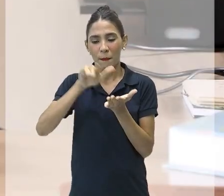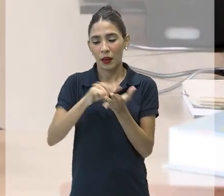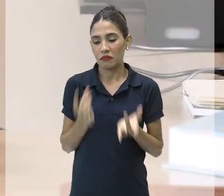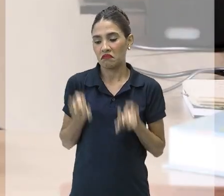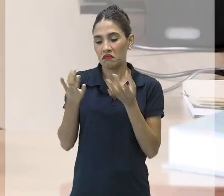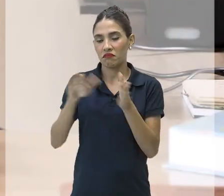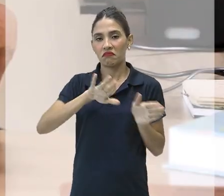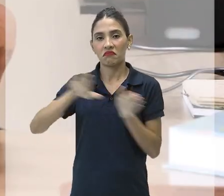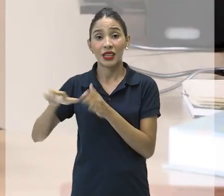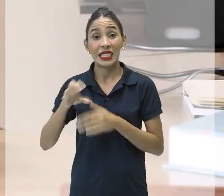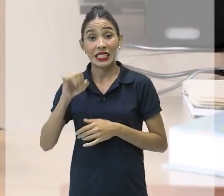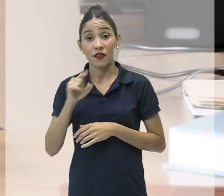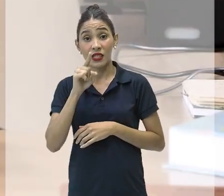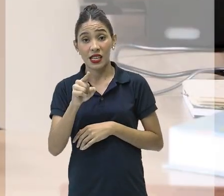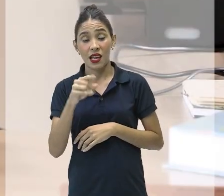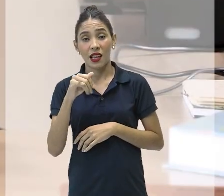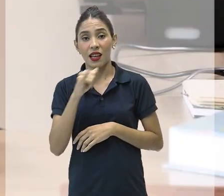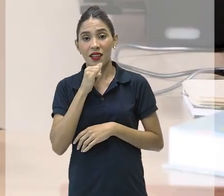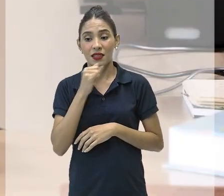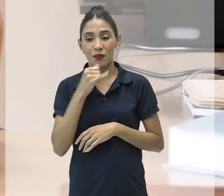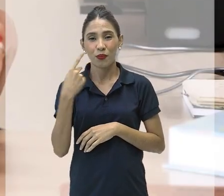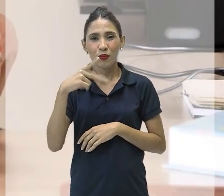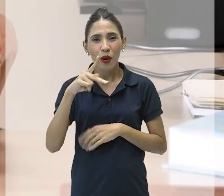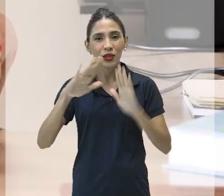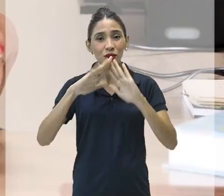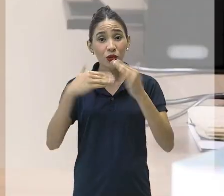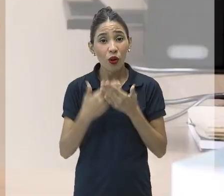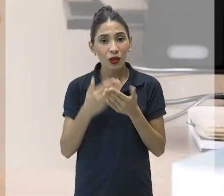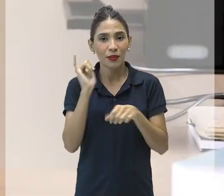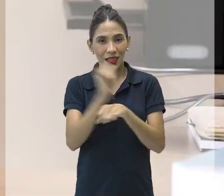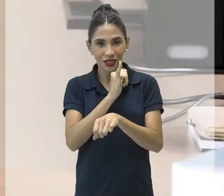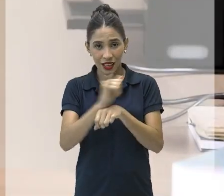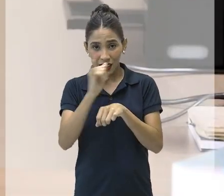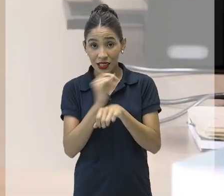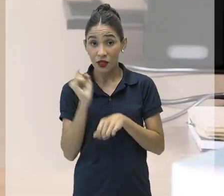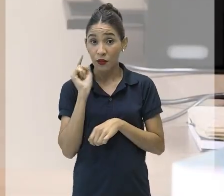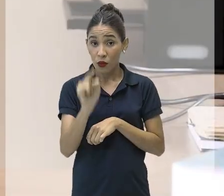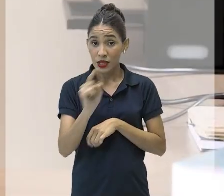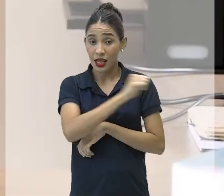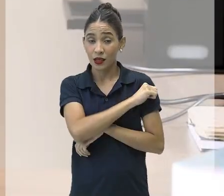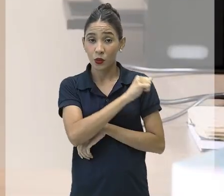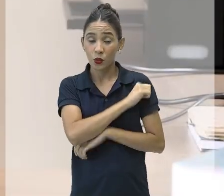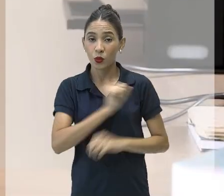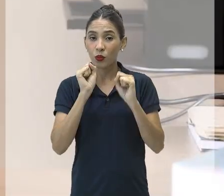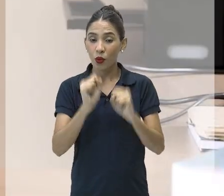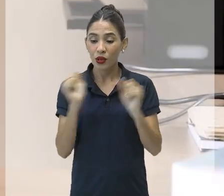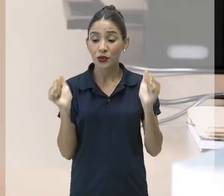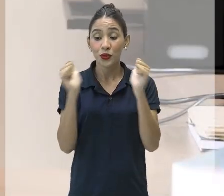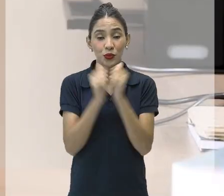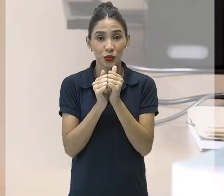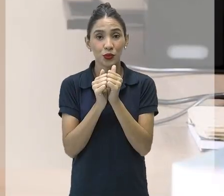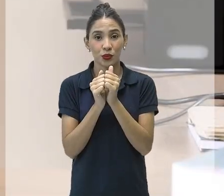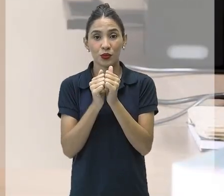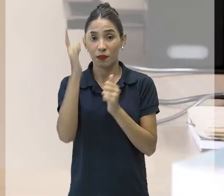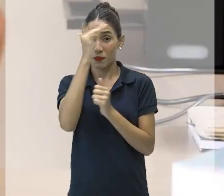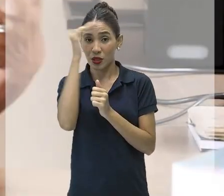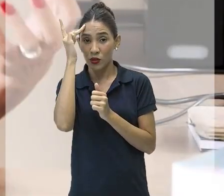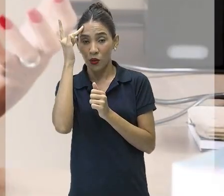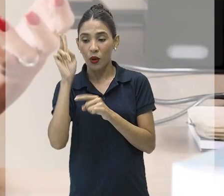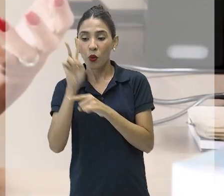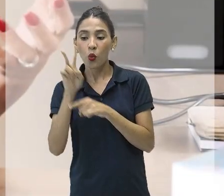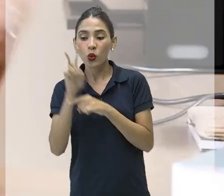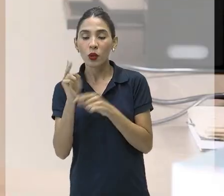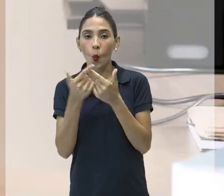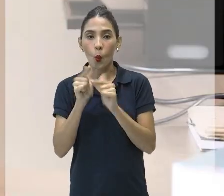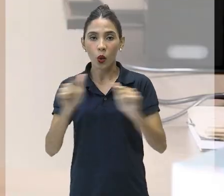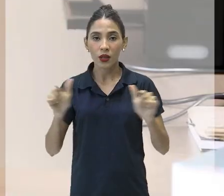qualquer maneira, que se você tiver na sua própria escola um mecanismo que você, aluno, pode fazer junto com a própria pessoa que cuida da limpeza, de